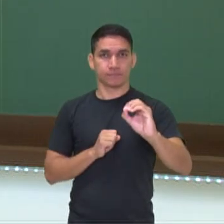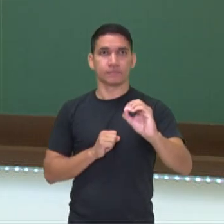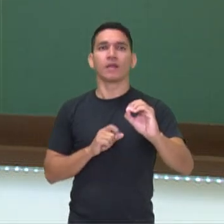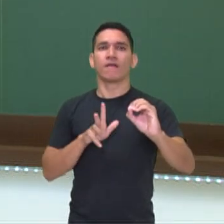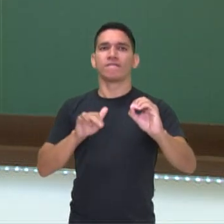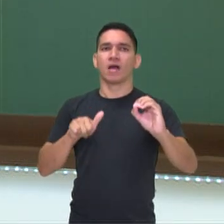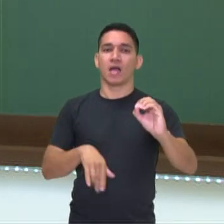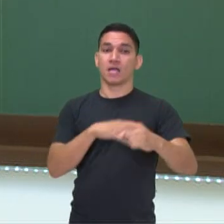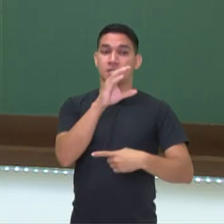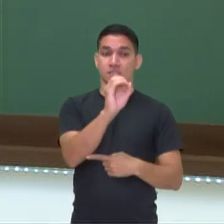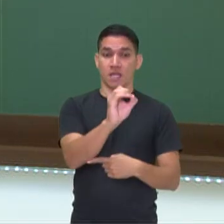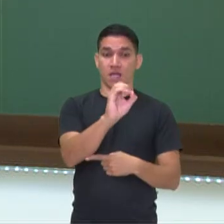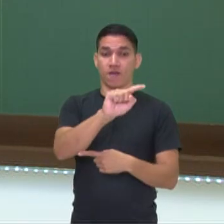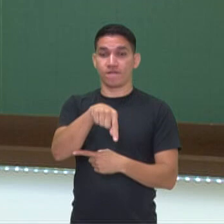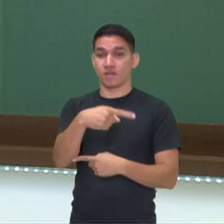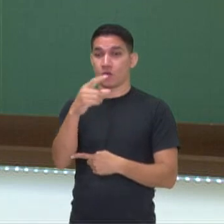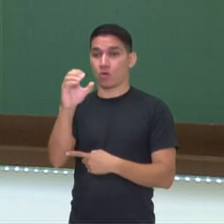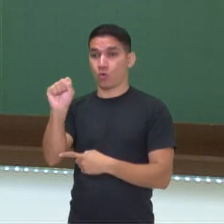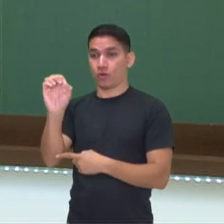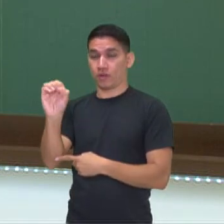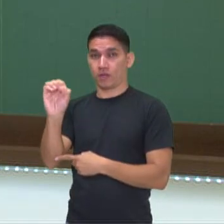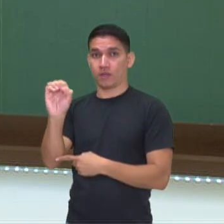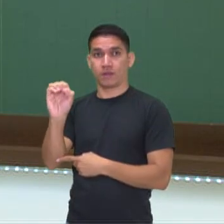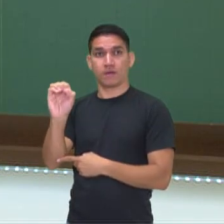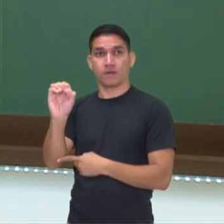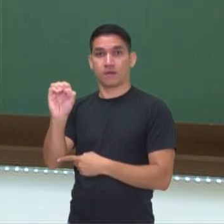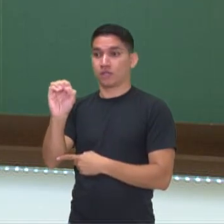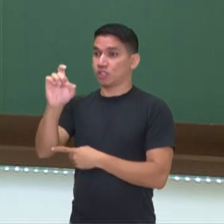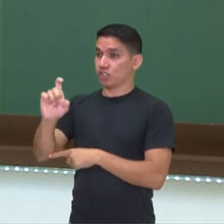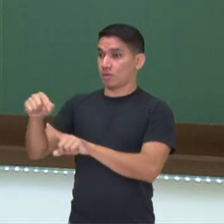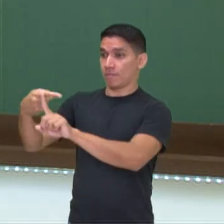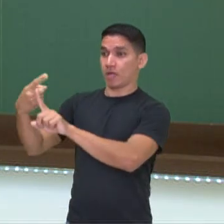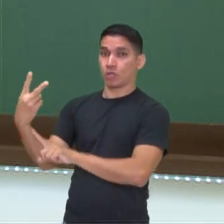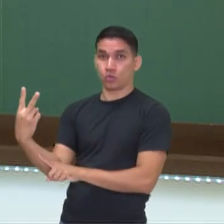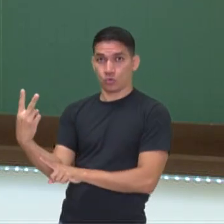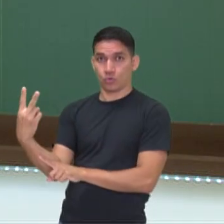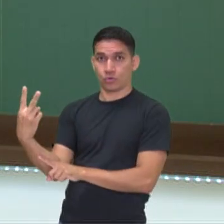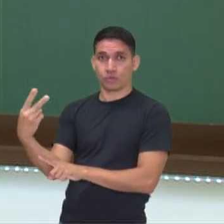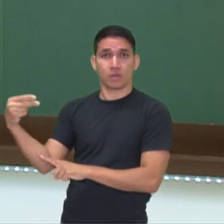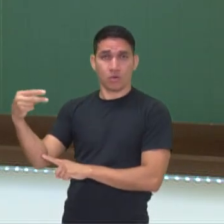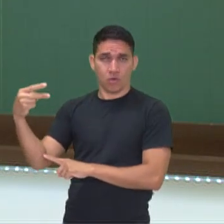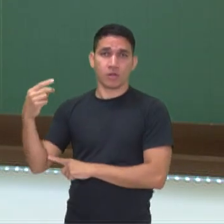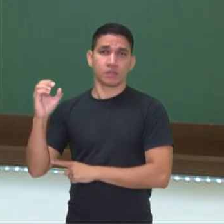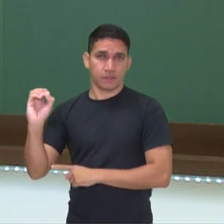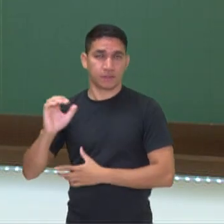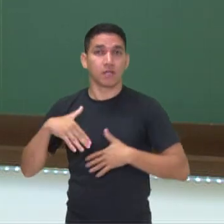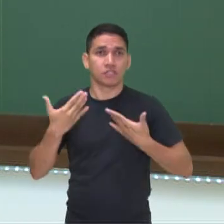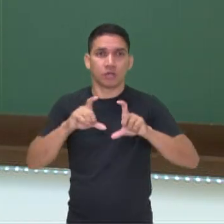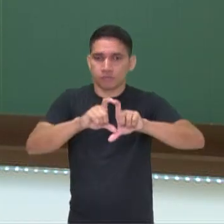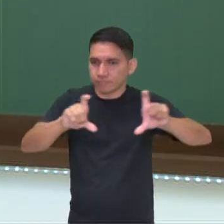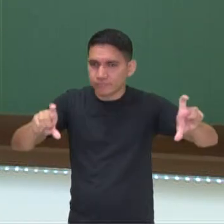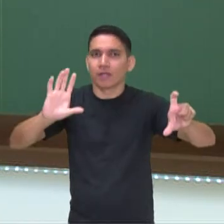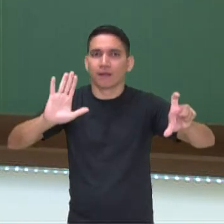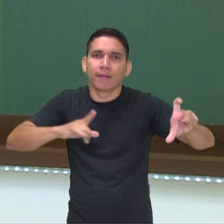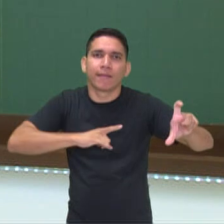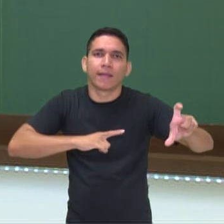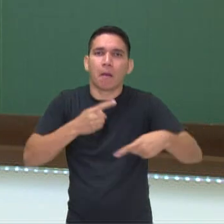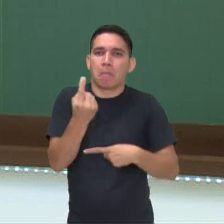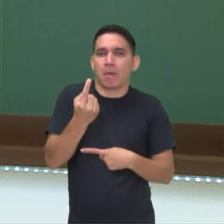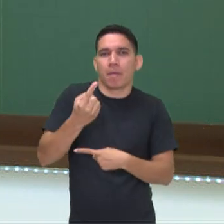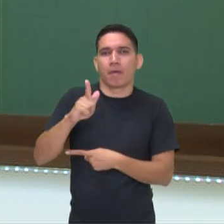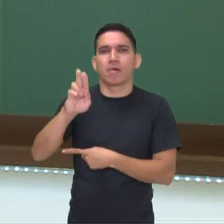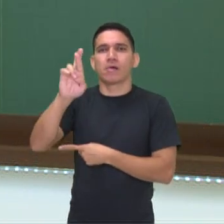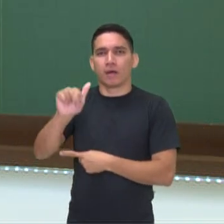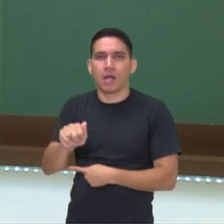pegar 0,80x mais 2 igual a zero, tá bom? E vou calcular, agora eu tenho uma equação do primeiro grau, né? Tem um